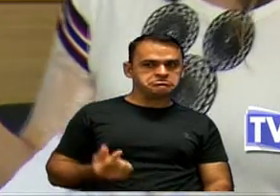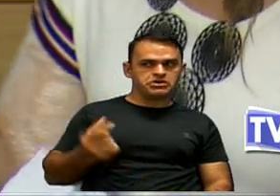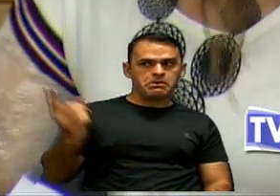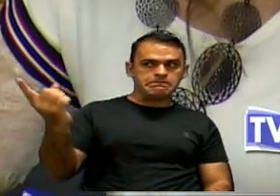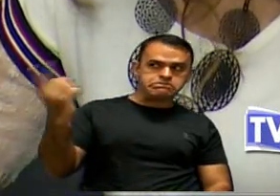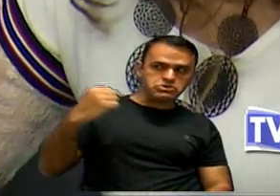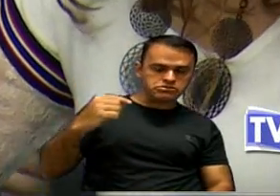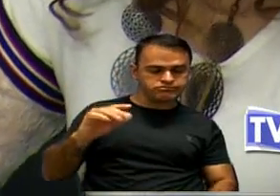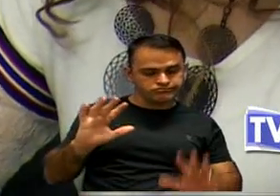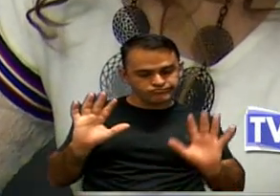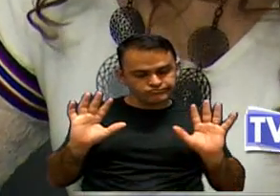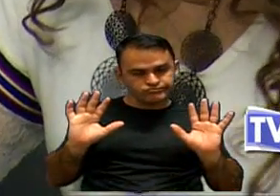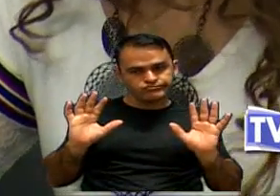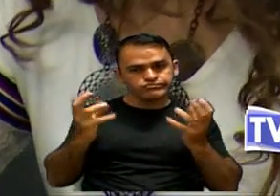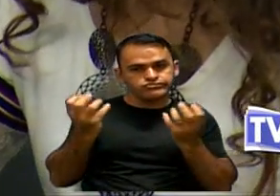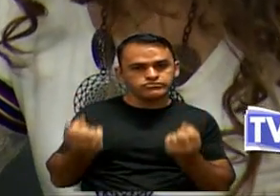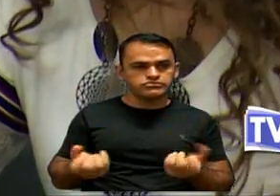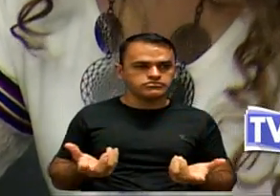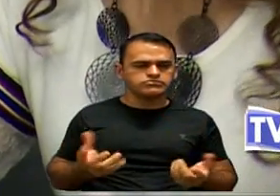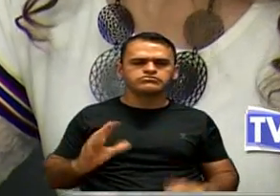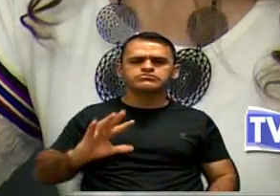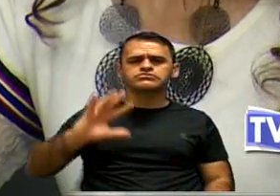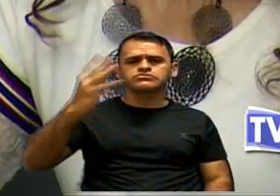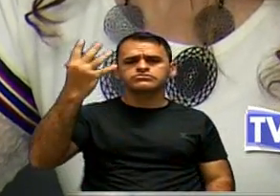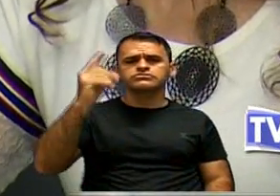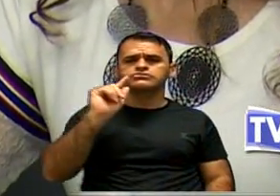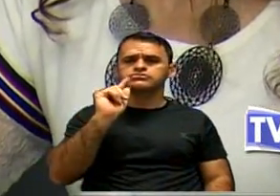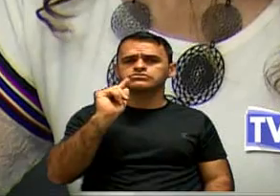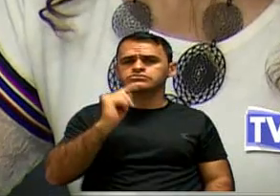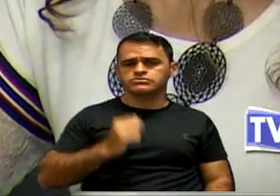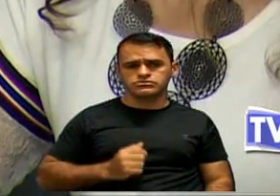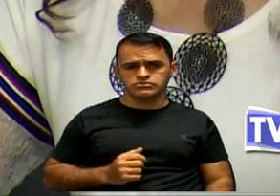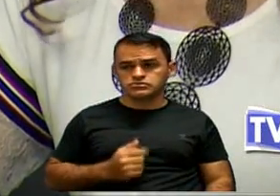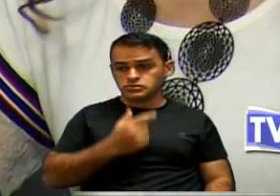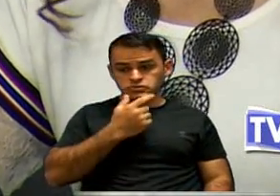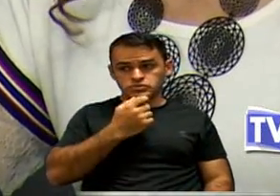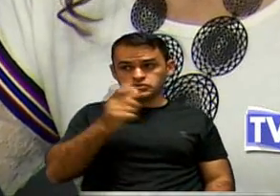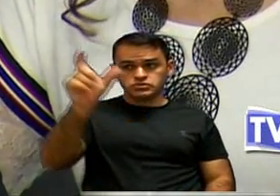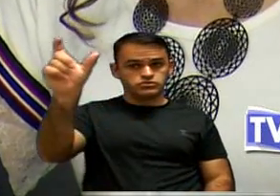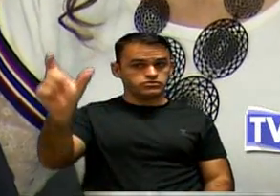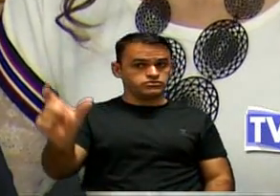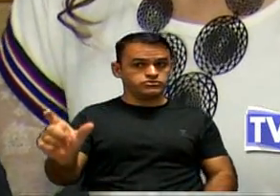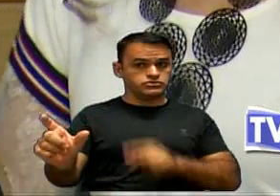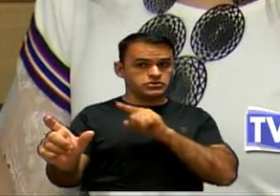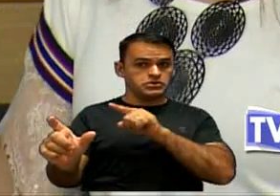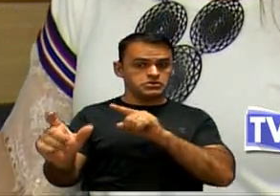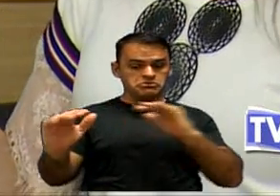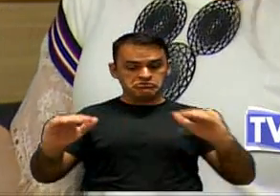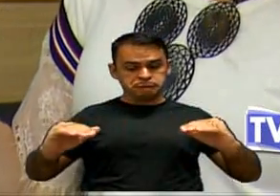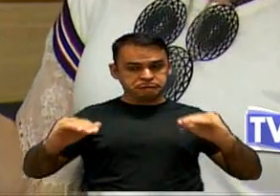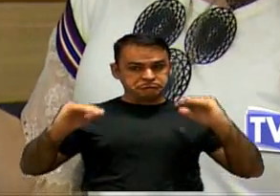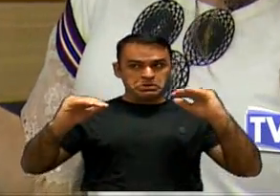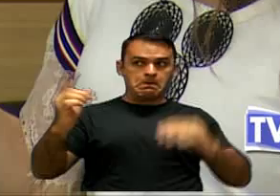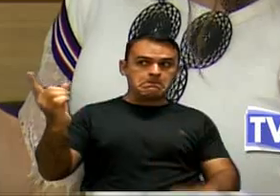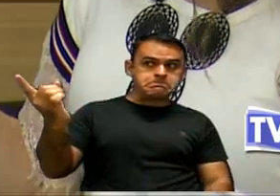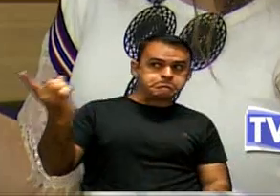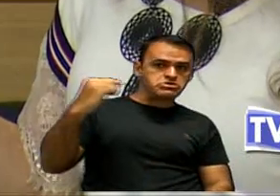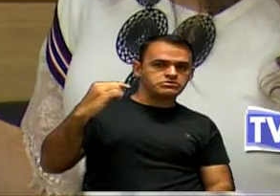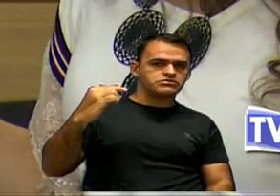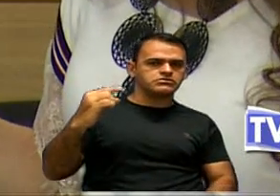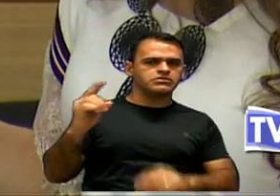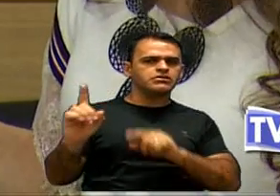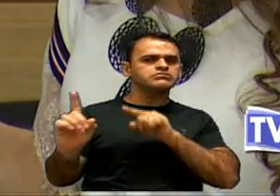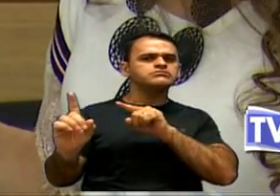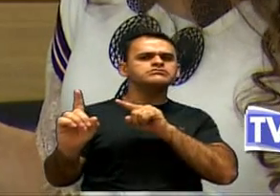Sorocaba, qual o que, que aconteceu? Empresário? Olha só o que, que esse bigode grosso conseguiu fazer. Olha só o que